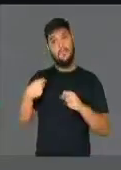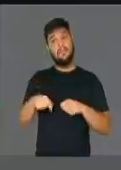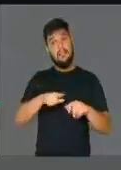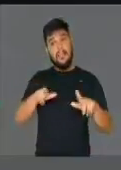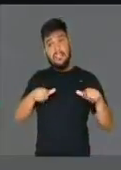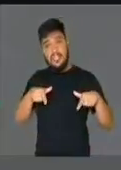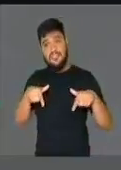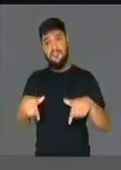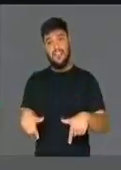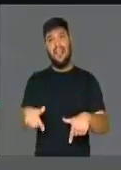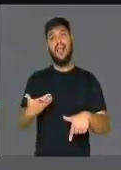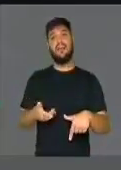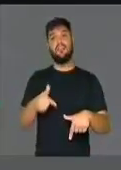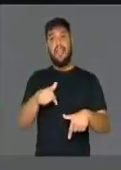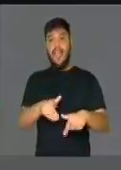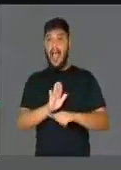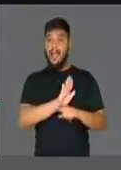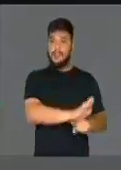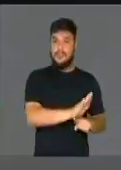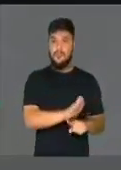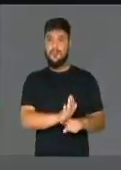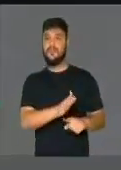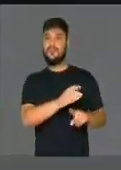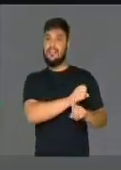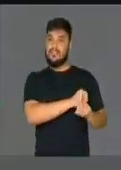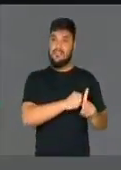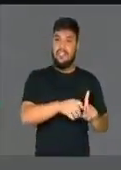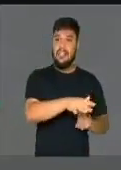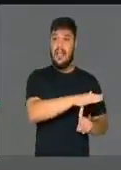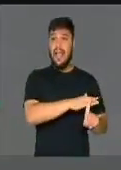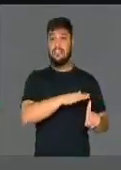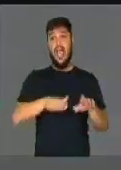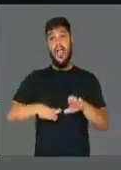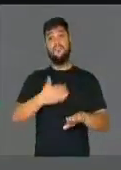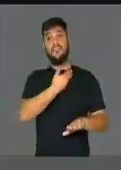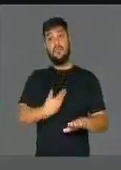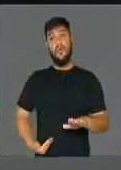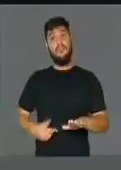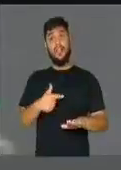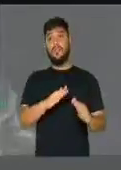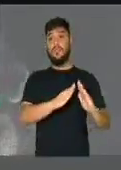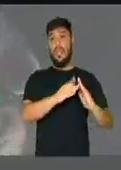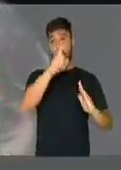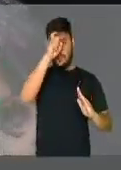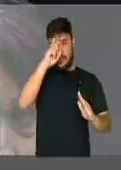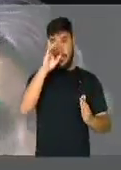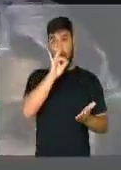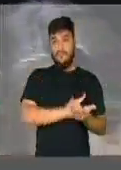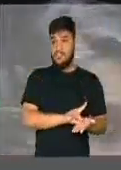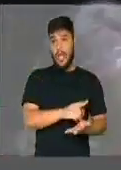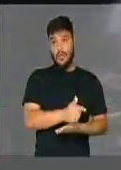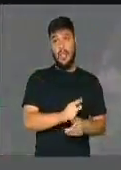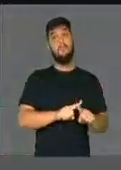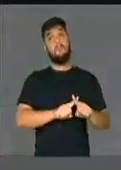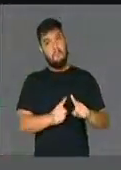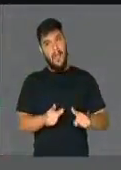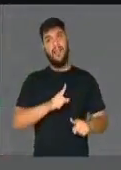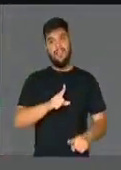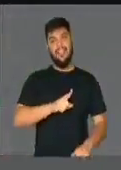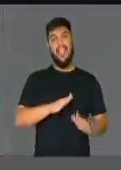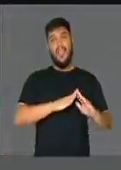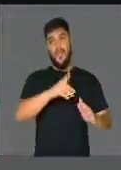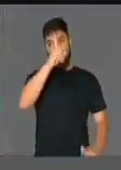Estado atendendo a população e em muitos lugares onde o Estado não tem feito o seu trabalho, e também entendemos que aqueles